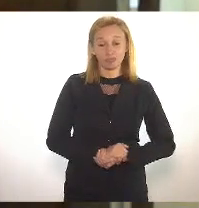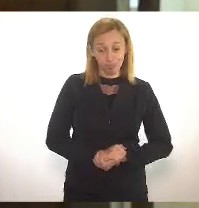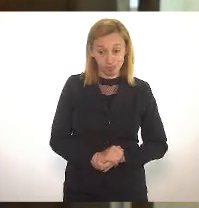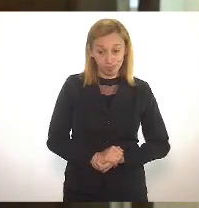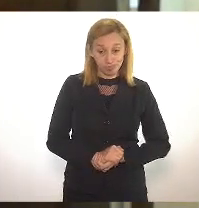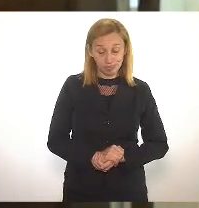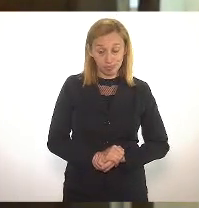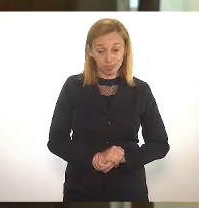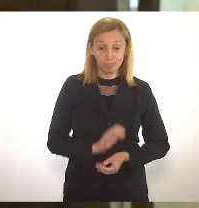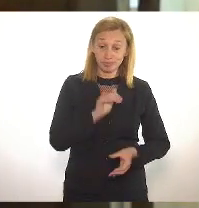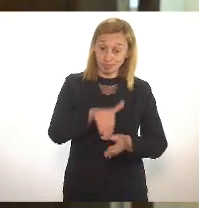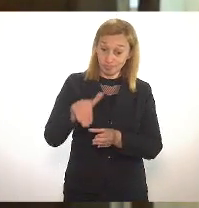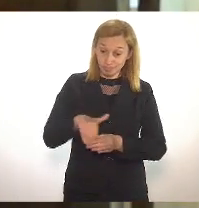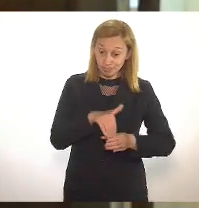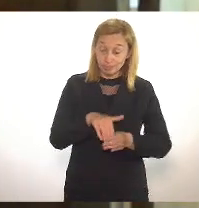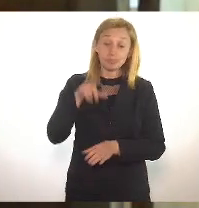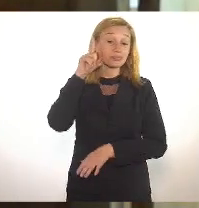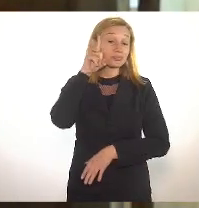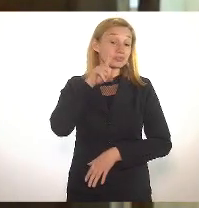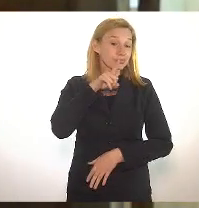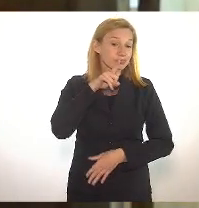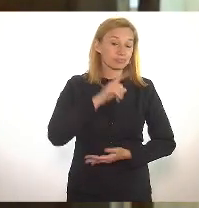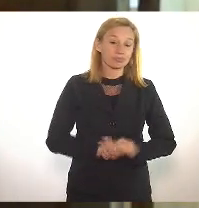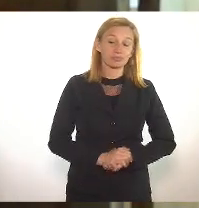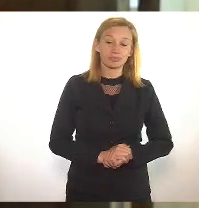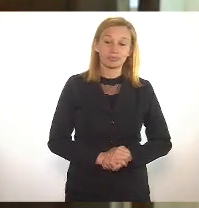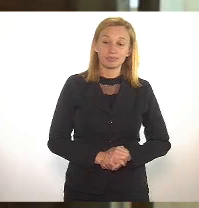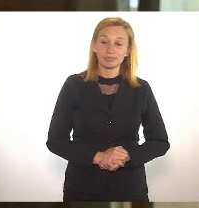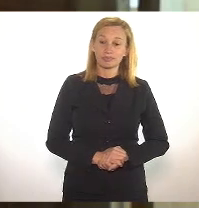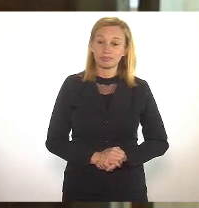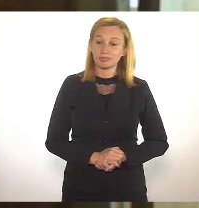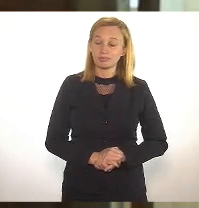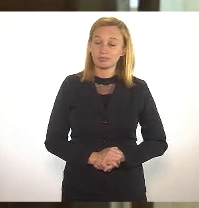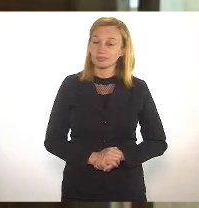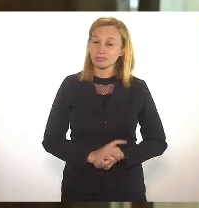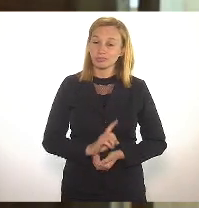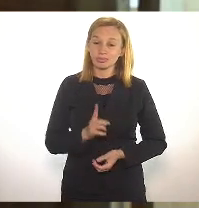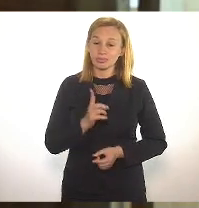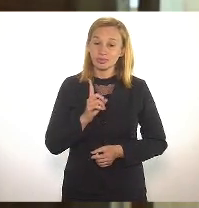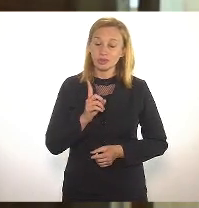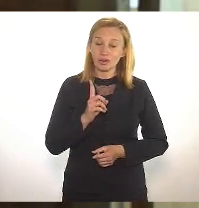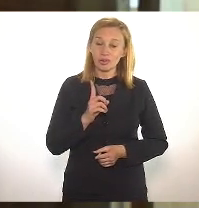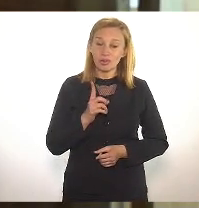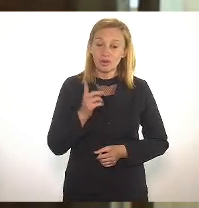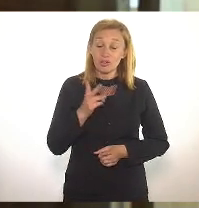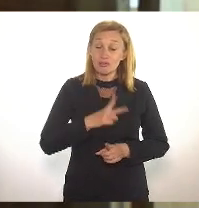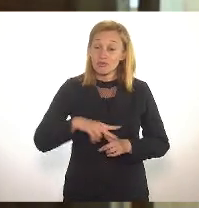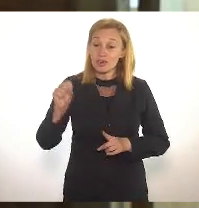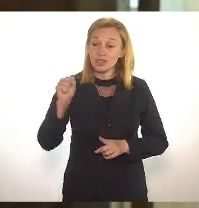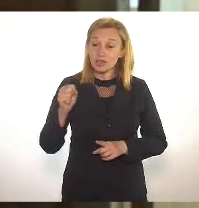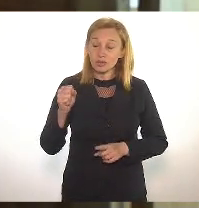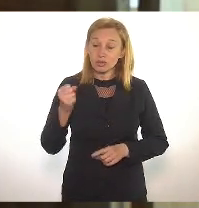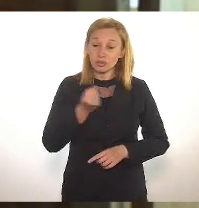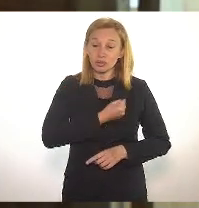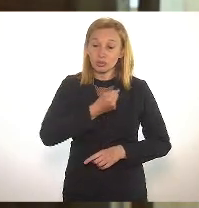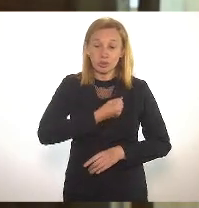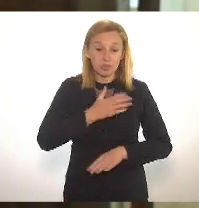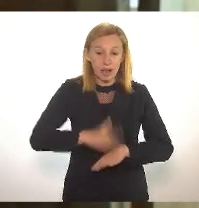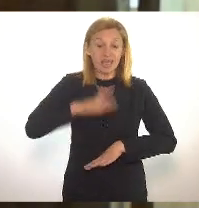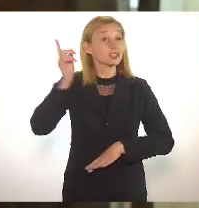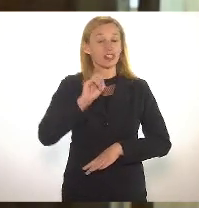Mas as eleições americanas não ganha o mais votado, ganha